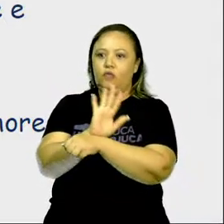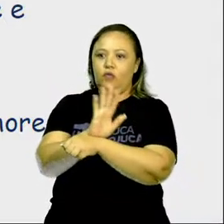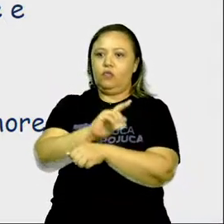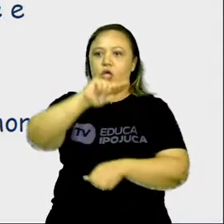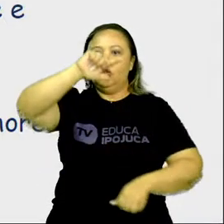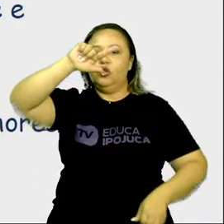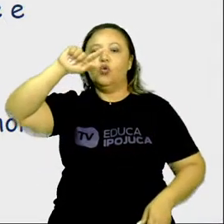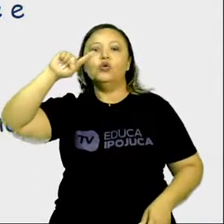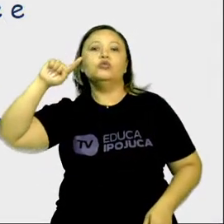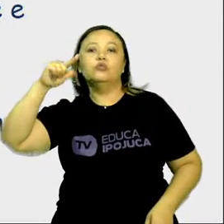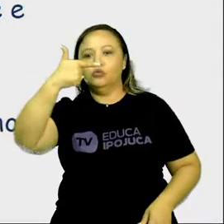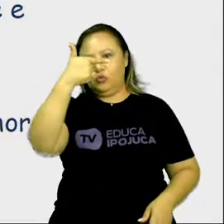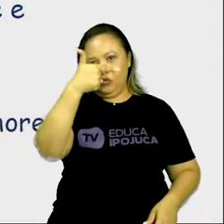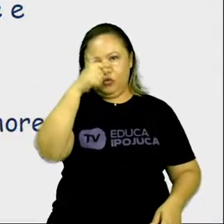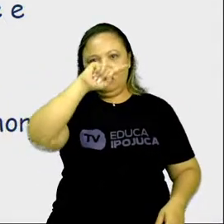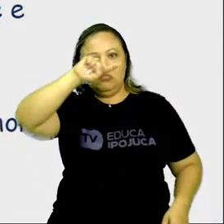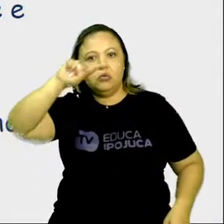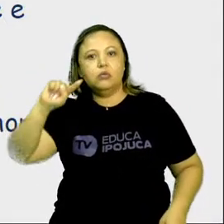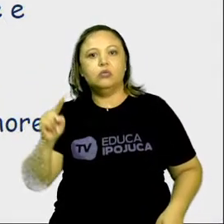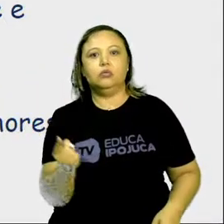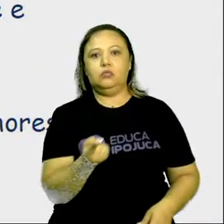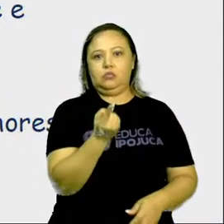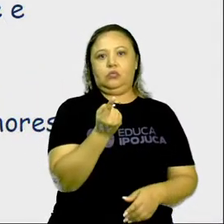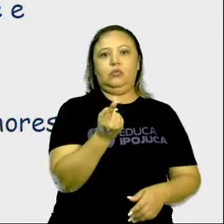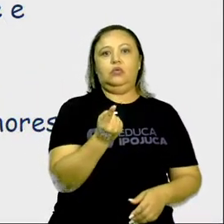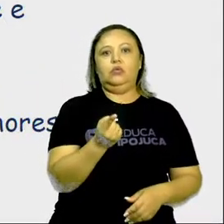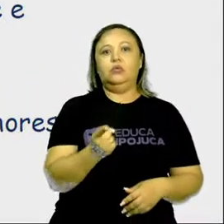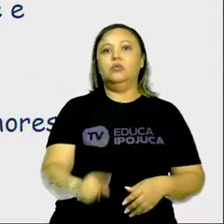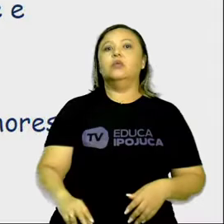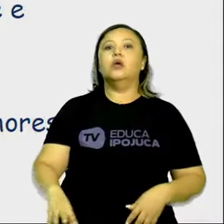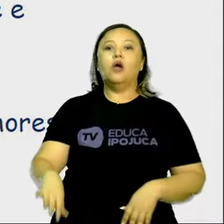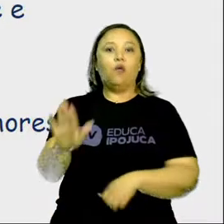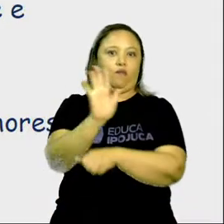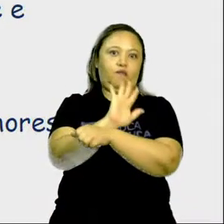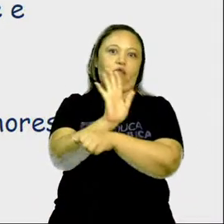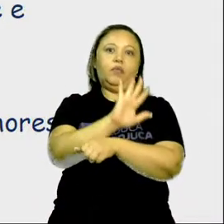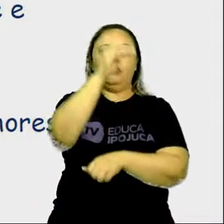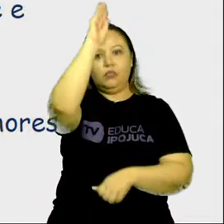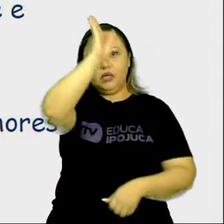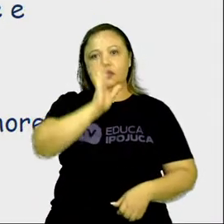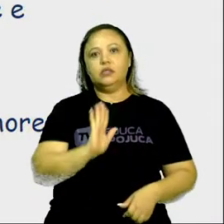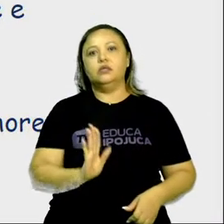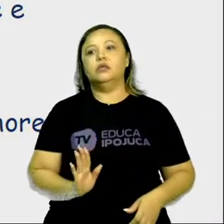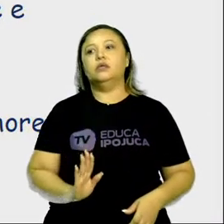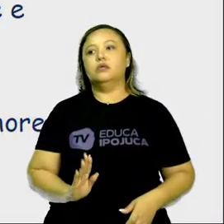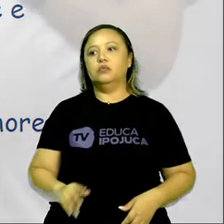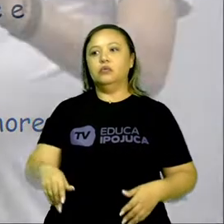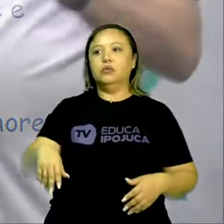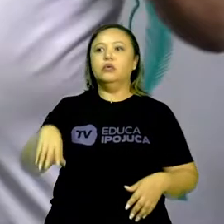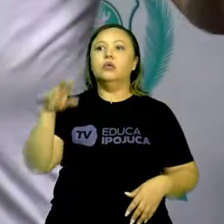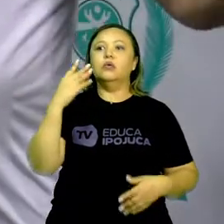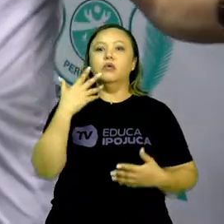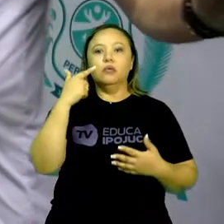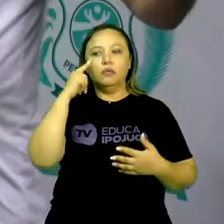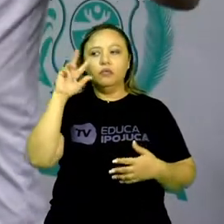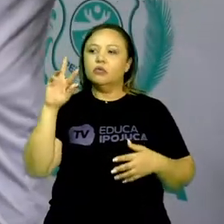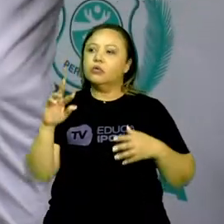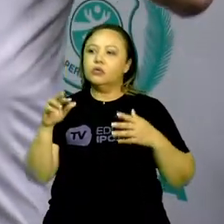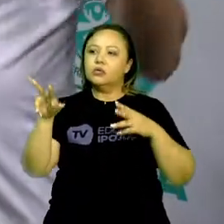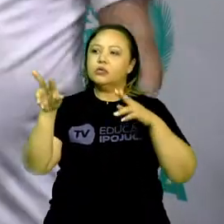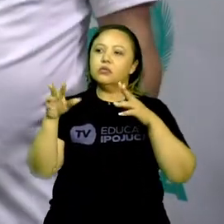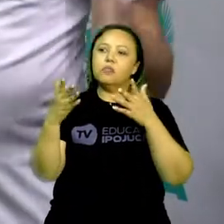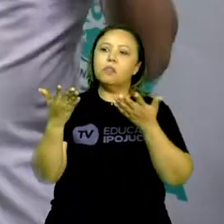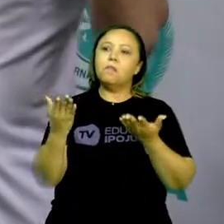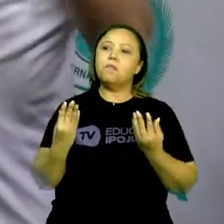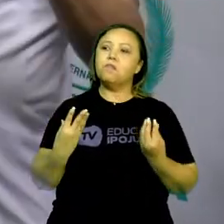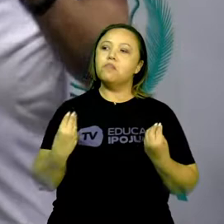que fez dele o filme brasileiro mais visto no país dos anos 2000. Se você pegar os anos 2000, o filme